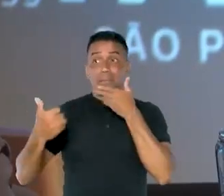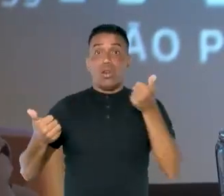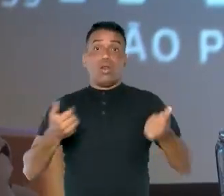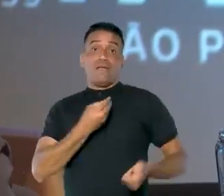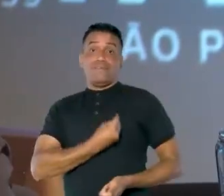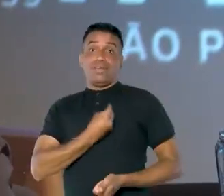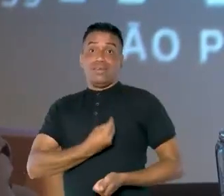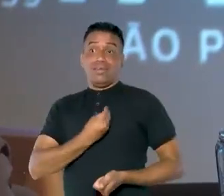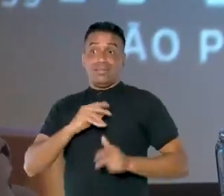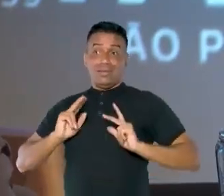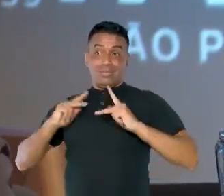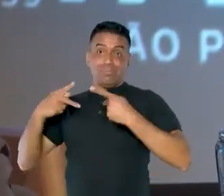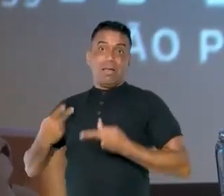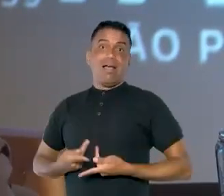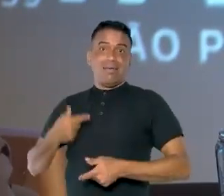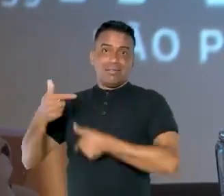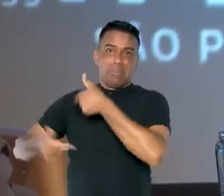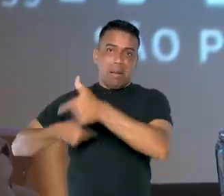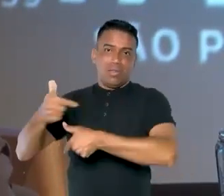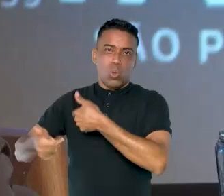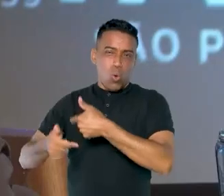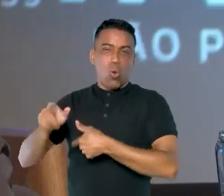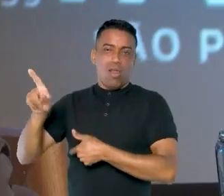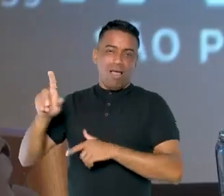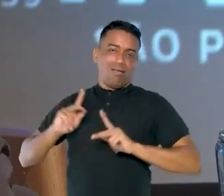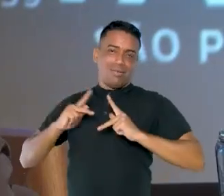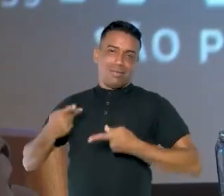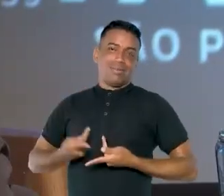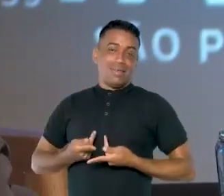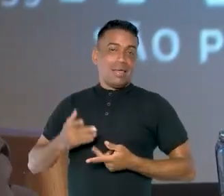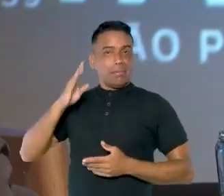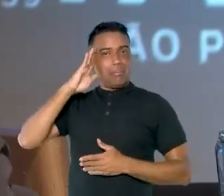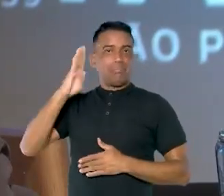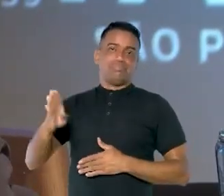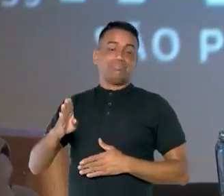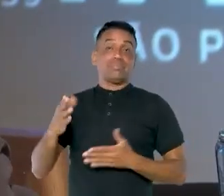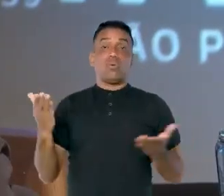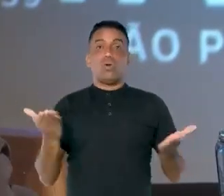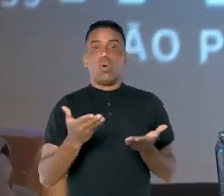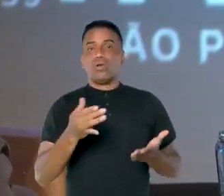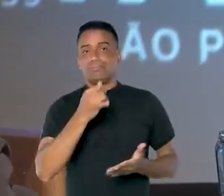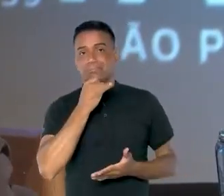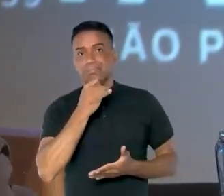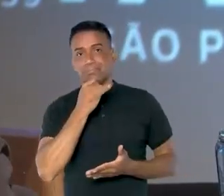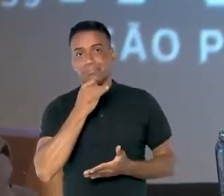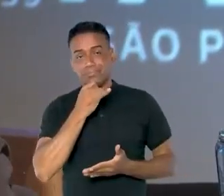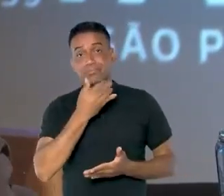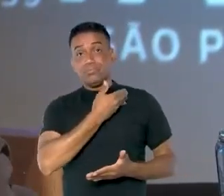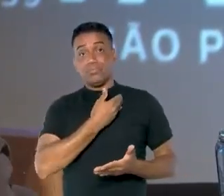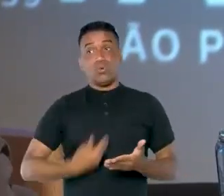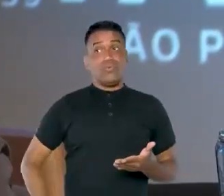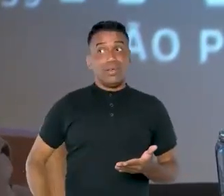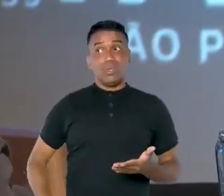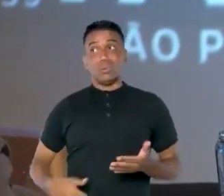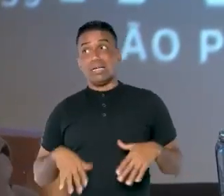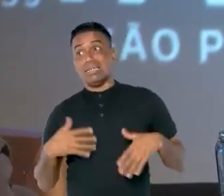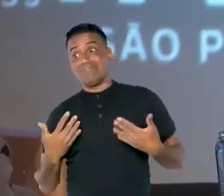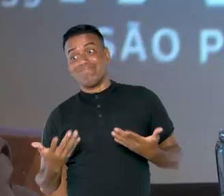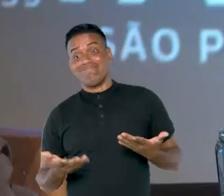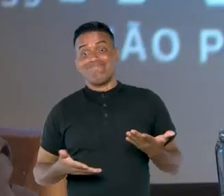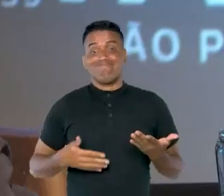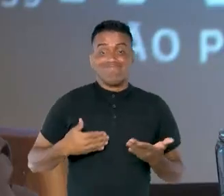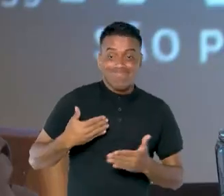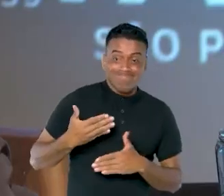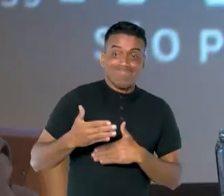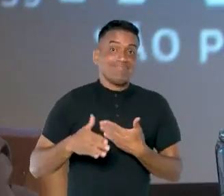de vida dos trabalhadores. Essa é a questão essencial. Então, você vê agora, por exemplo, que o governo está hesitando, mas caminhando